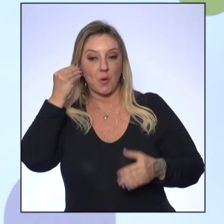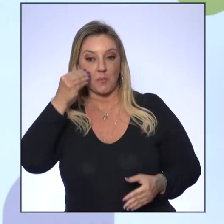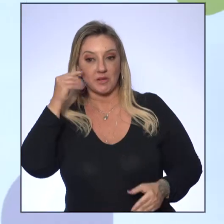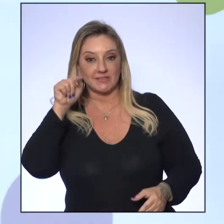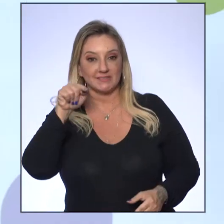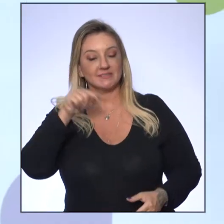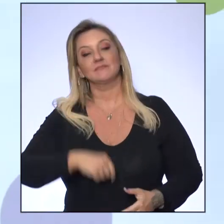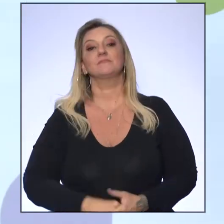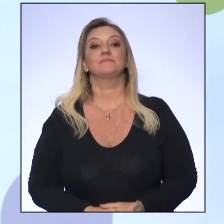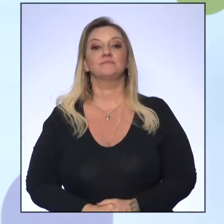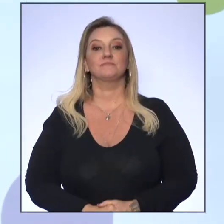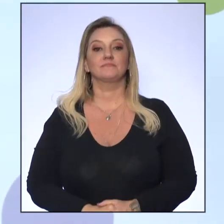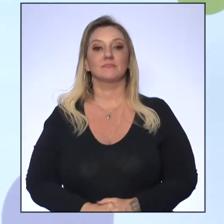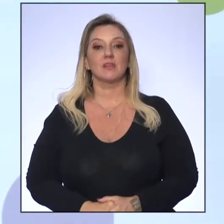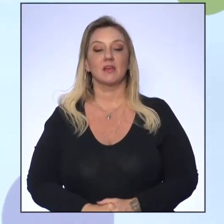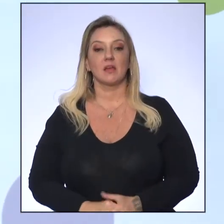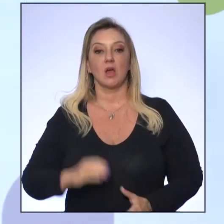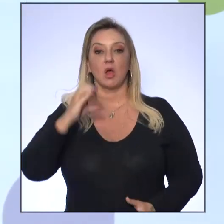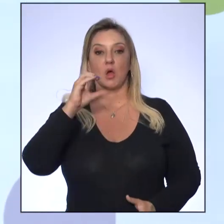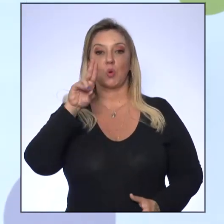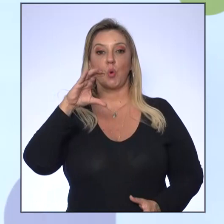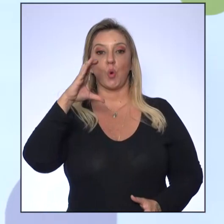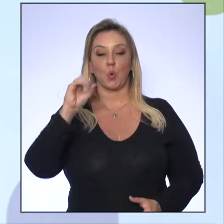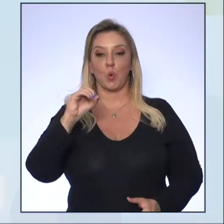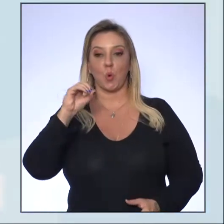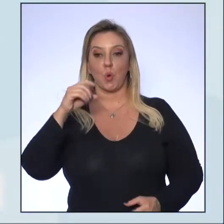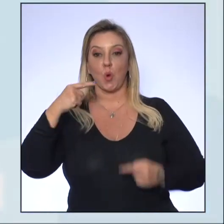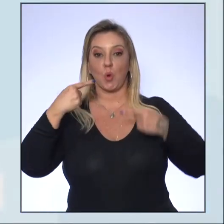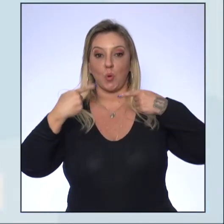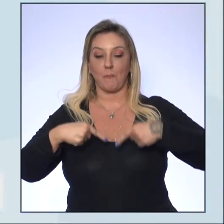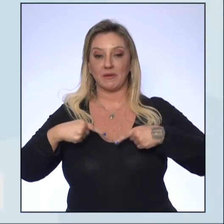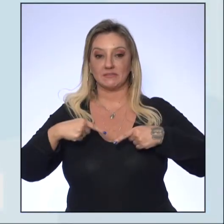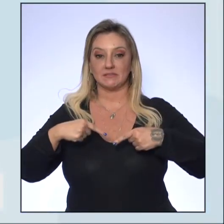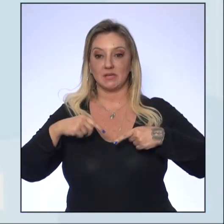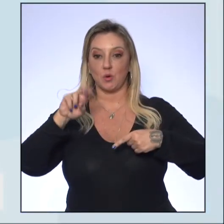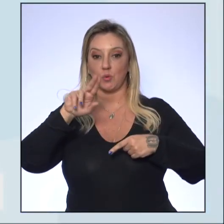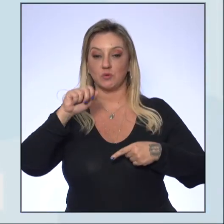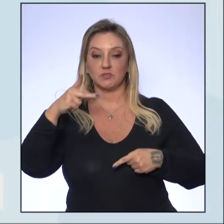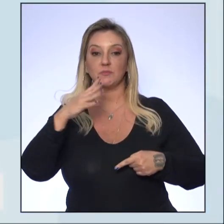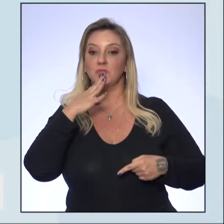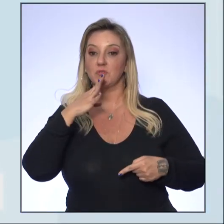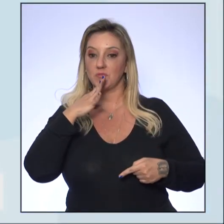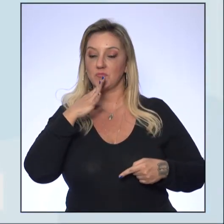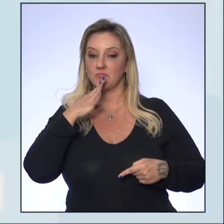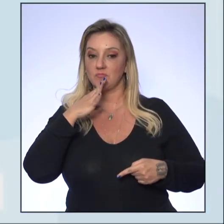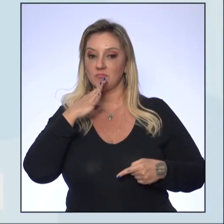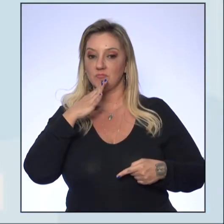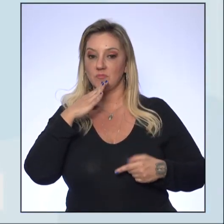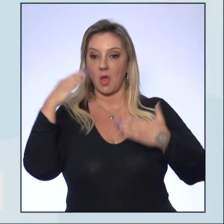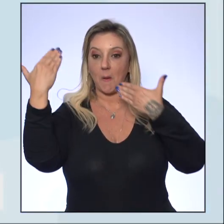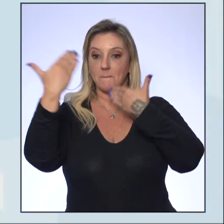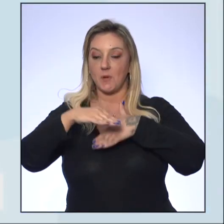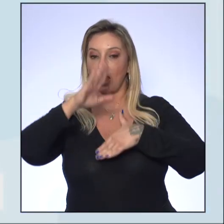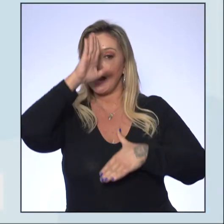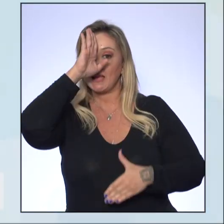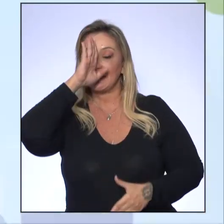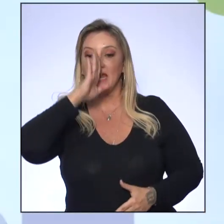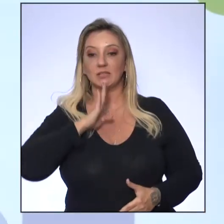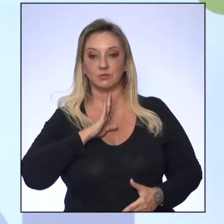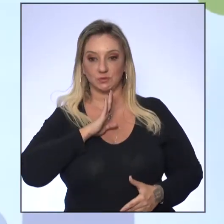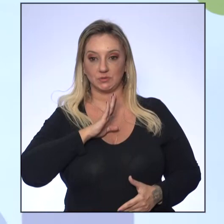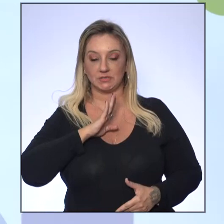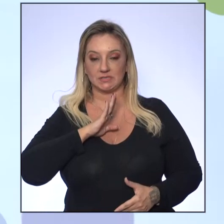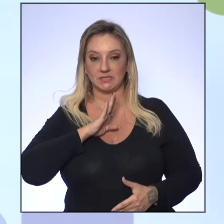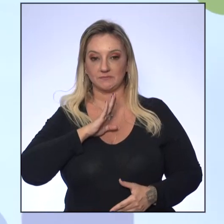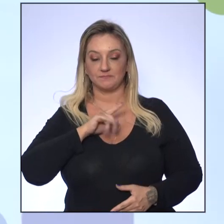para vocês é a CUCO, a Competição USP de Conhecimentos. Ela é uma prova completamente gratuita,